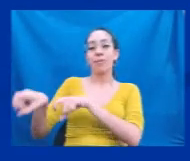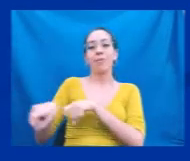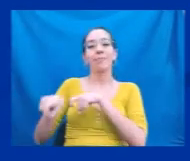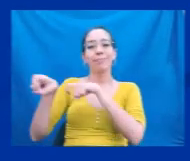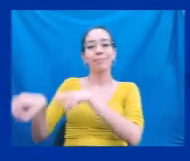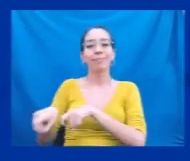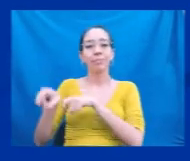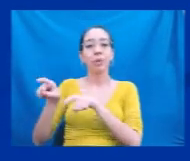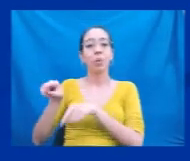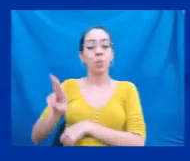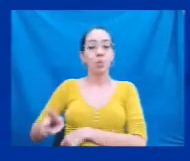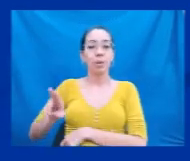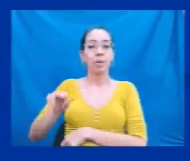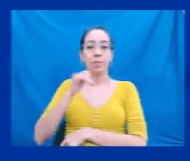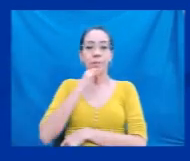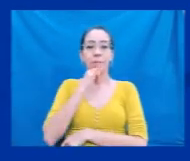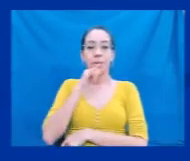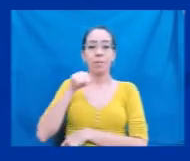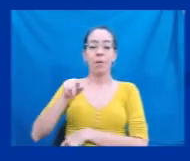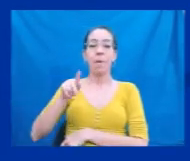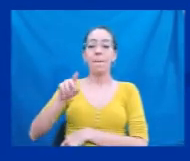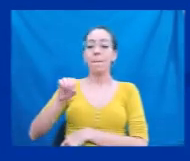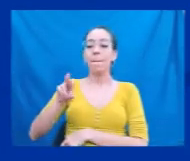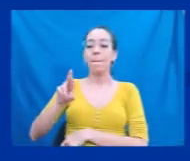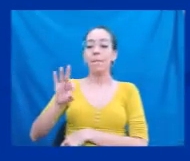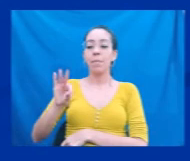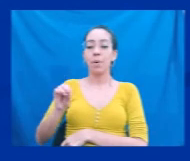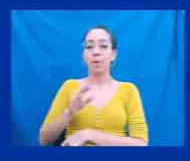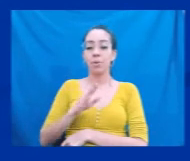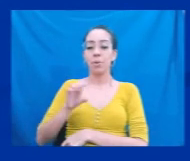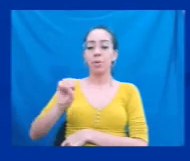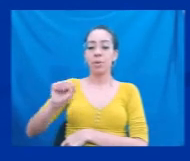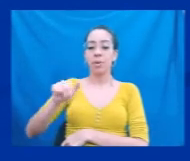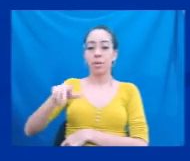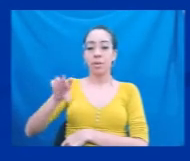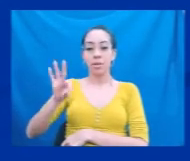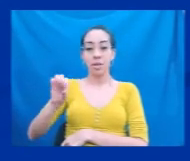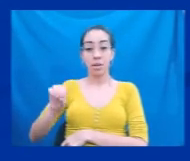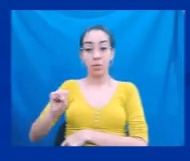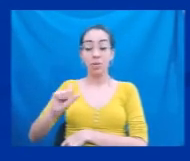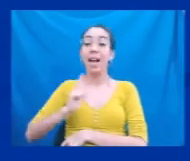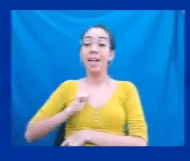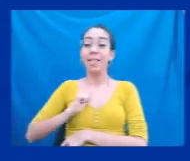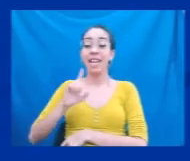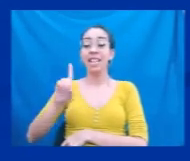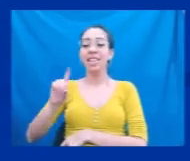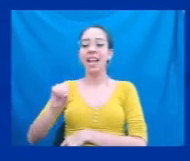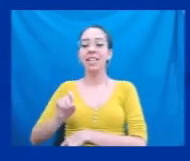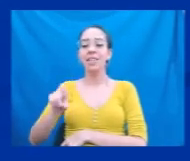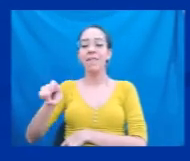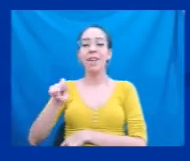terem noção, no Porto de Santos existem até 10 vezes mais quantidade do produto que havia no Líbano, conforme um levantamento